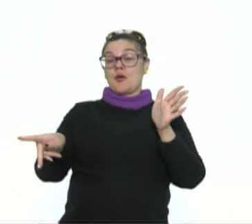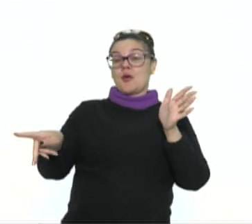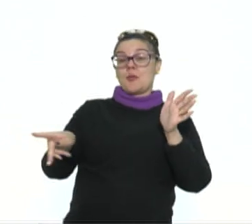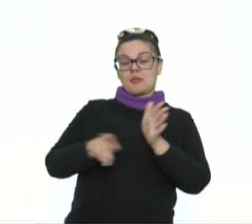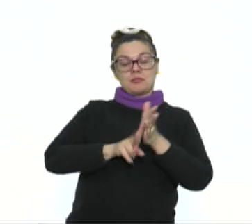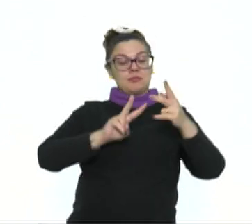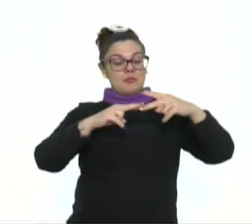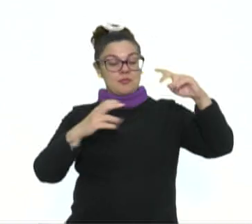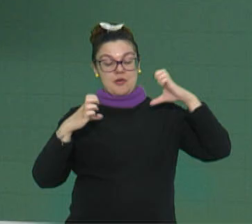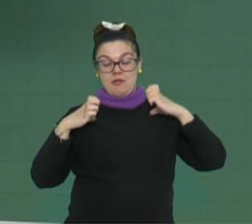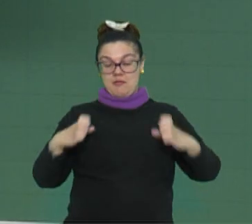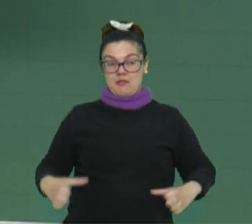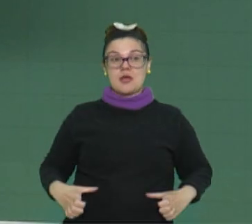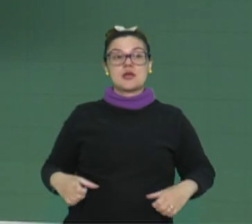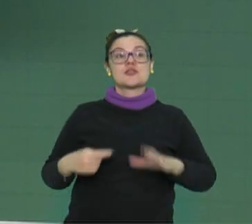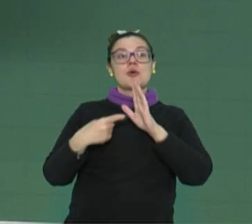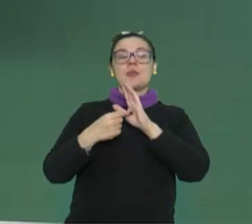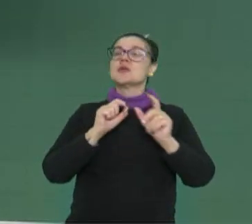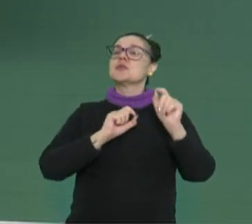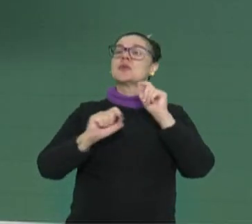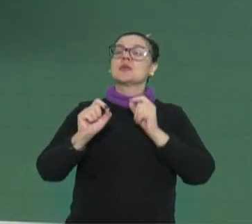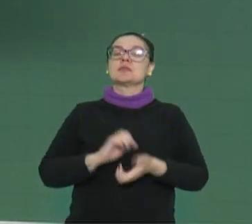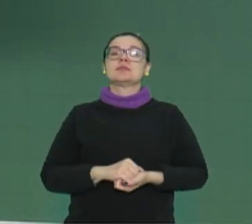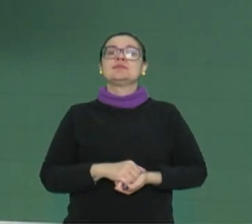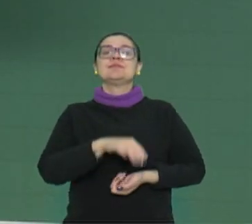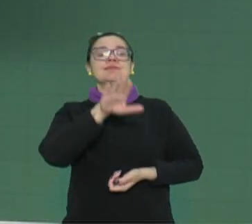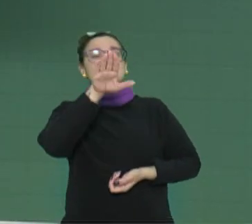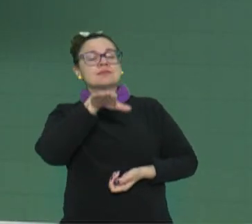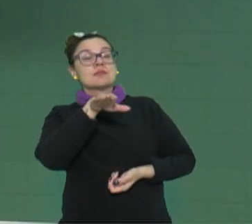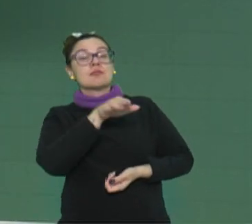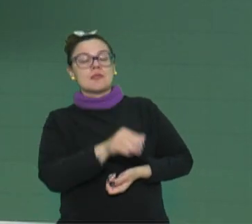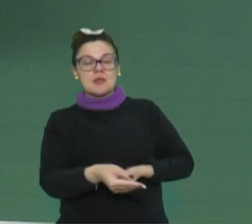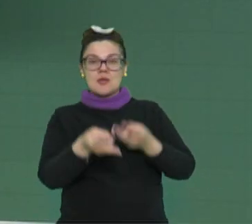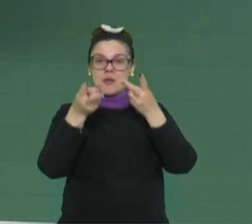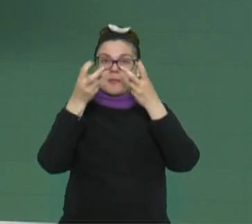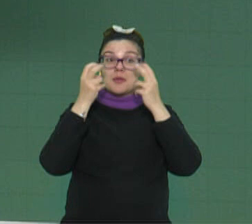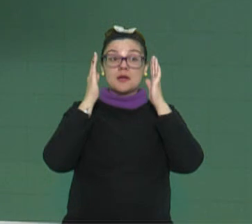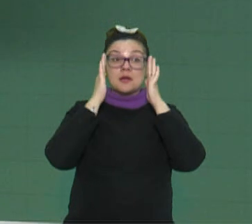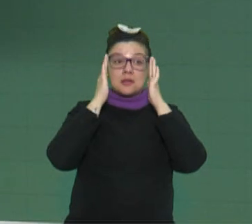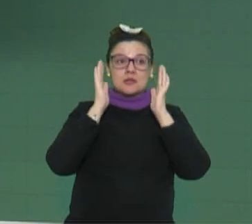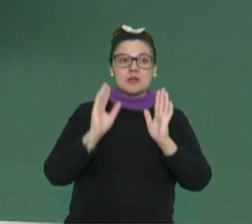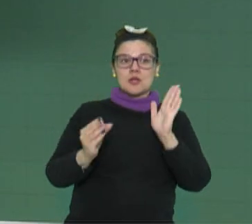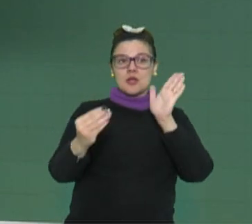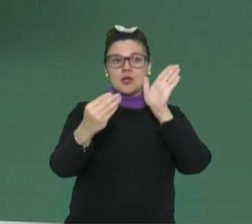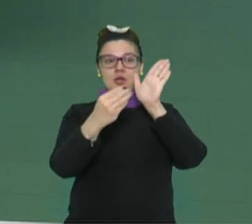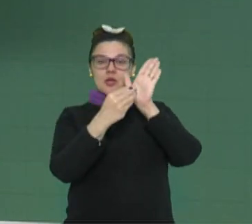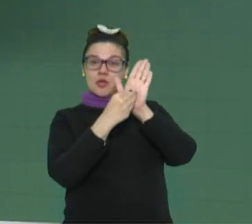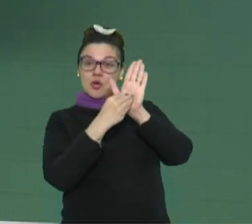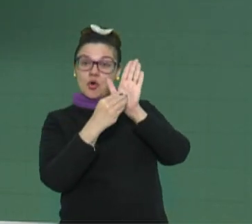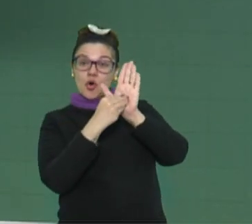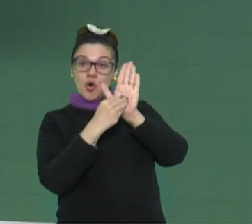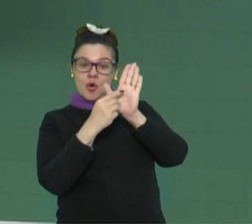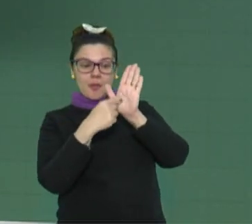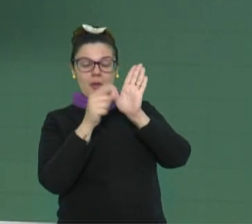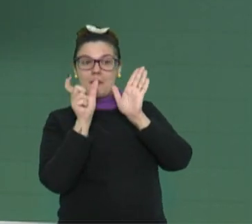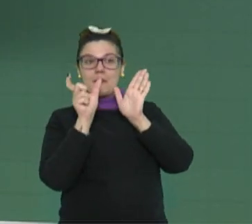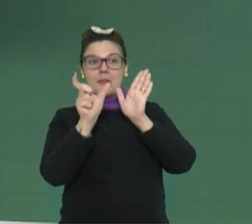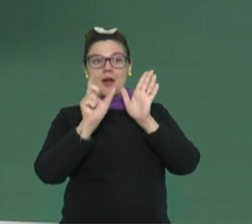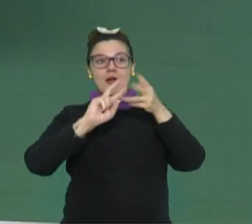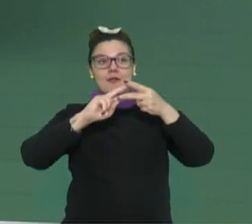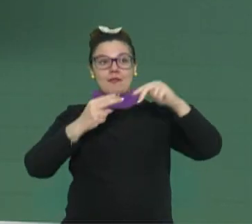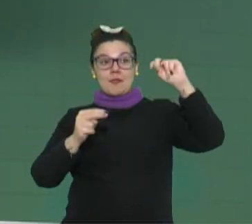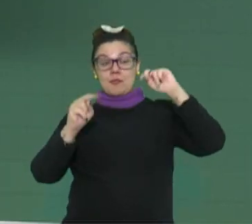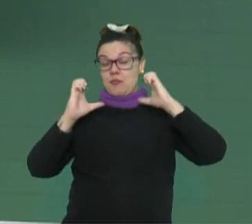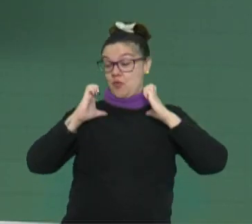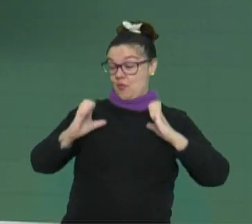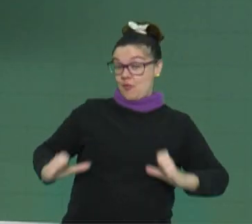questões, dedica-se a... Perceberam? Ele colocou a bioética, ele não colocou os avos. É uma importante